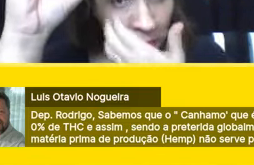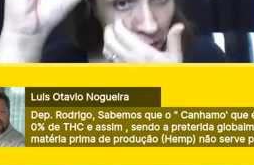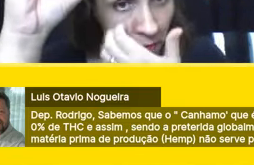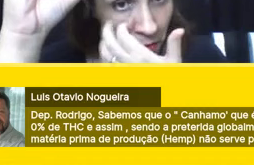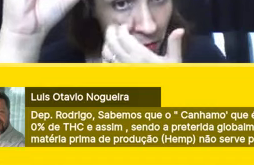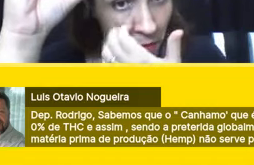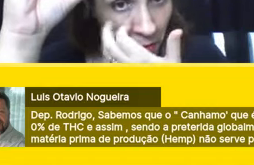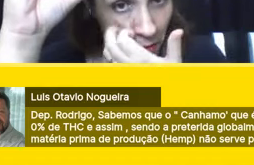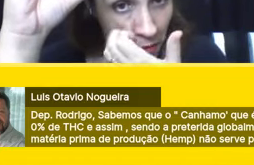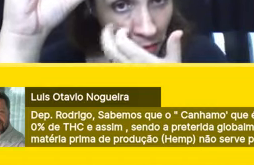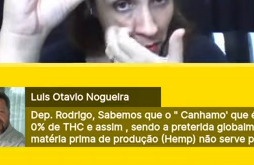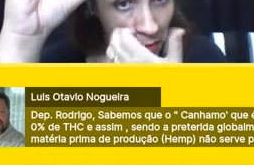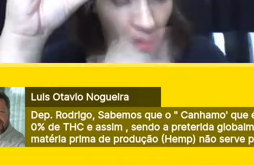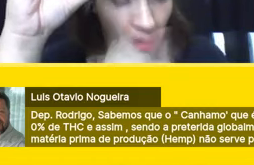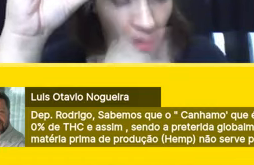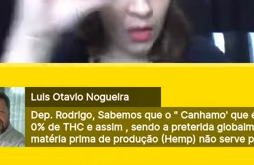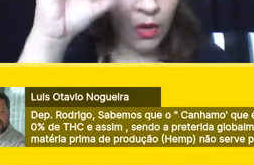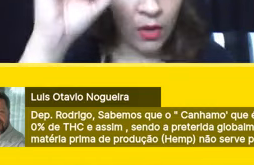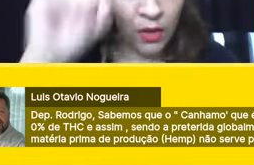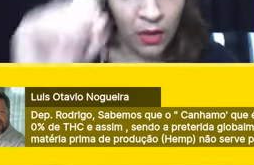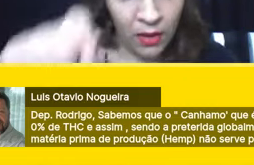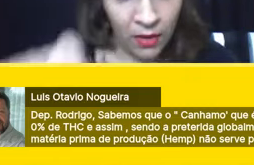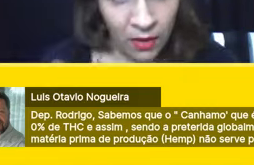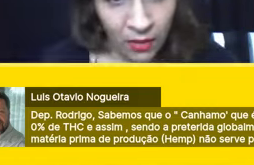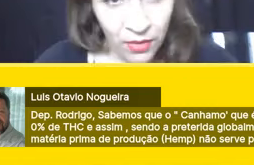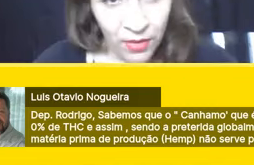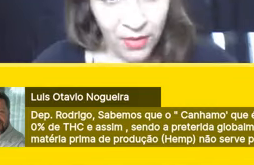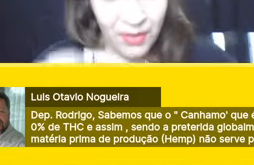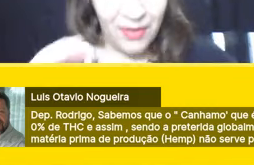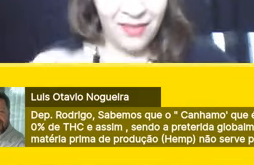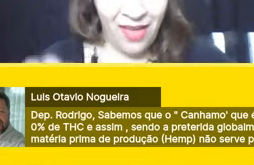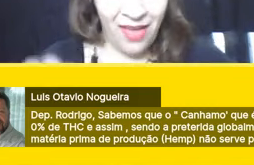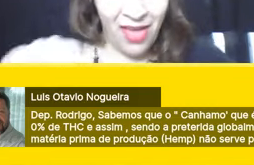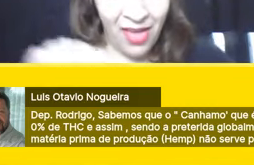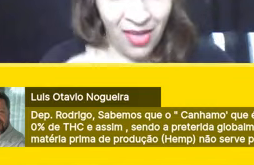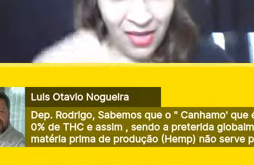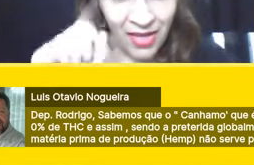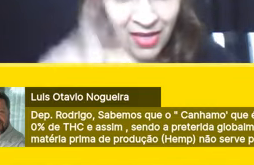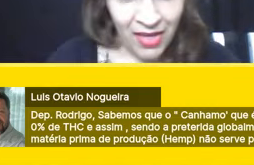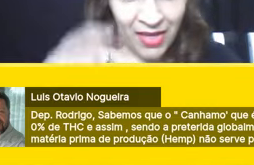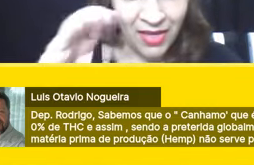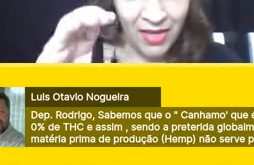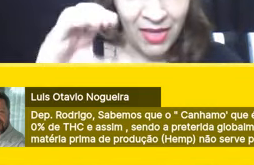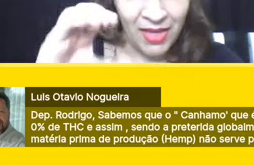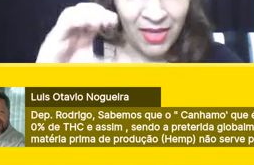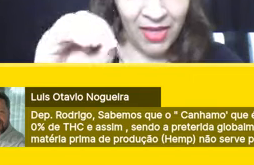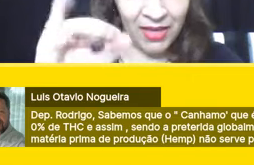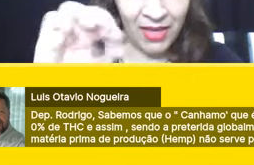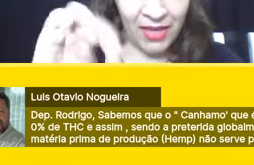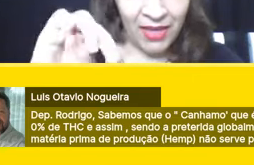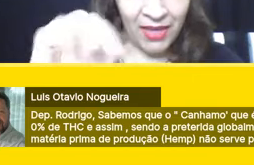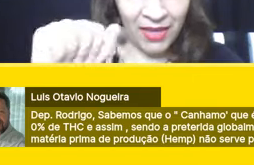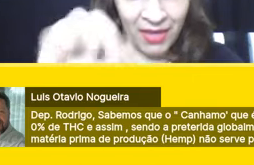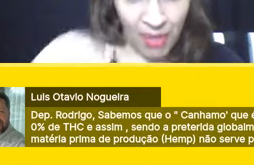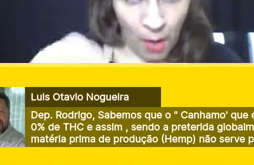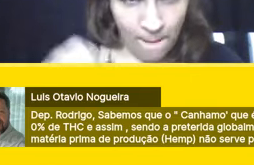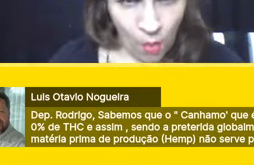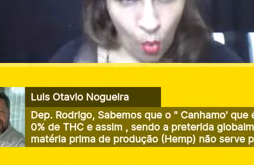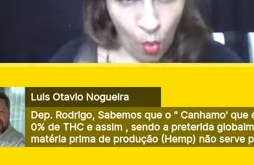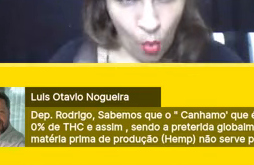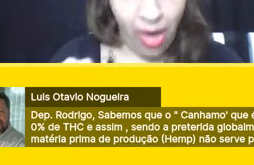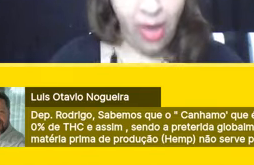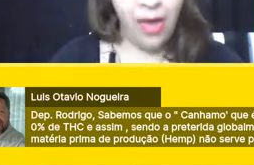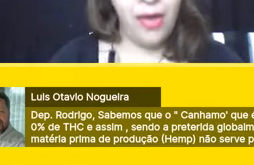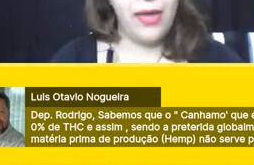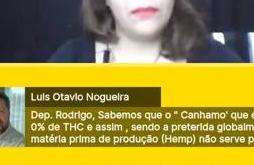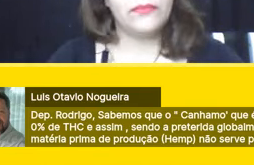o canhamo, que é a Cânhamo. espécie canhemo, Cânhamo. cânhamo, Isso.